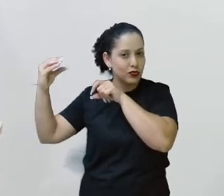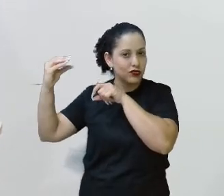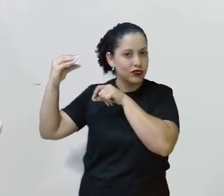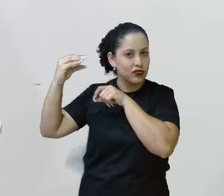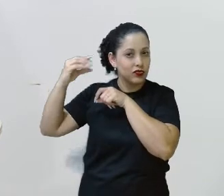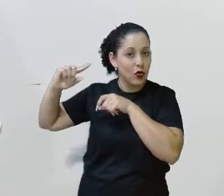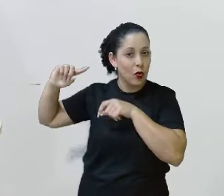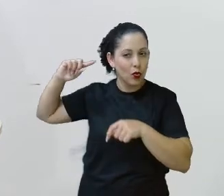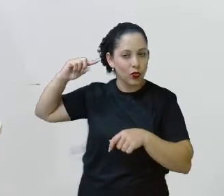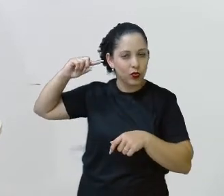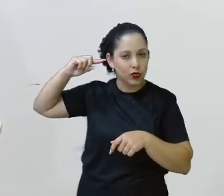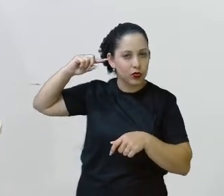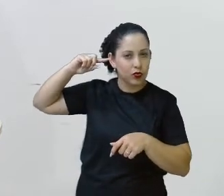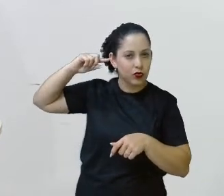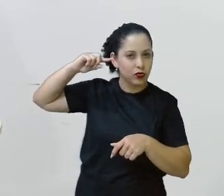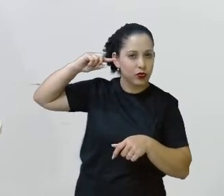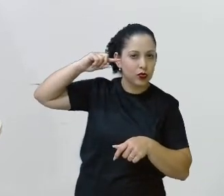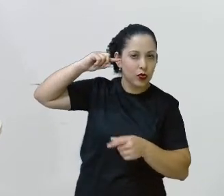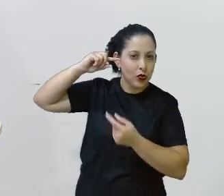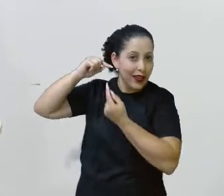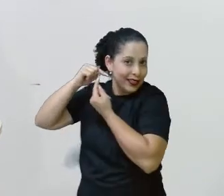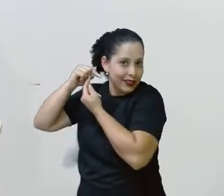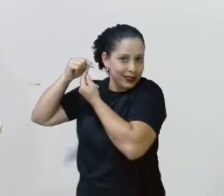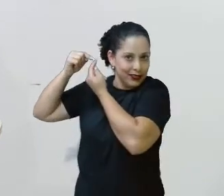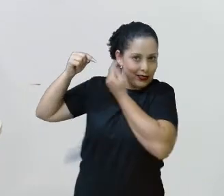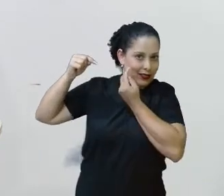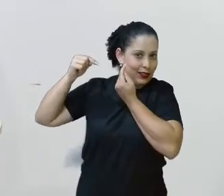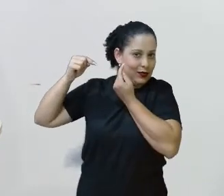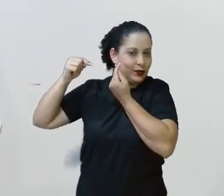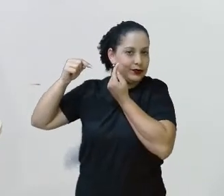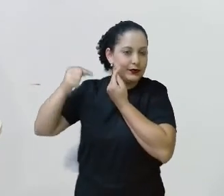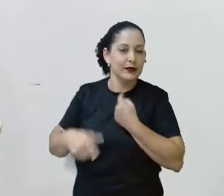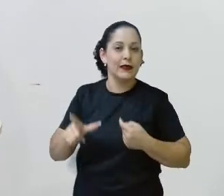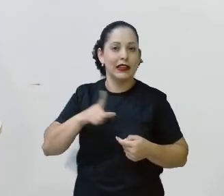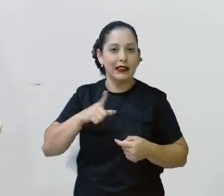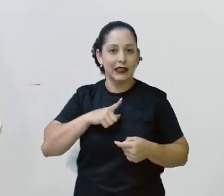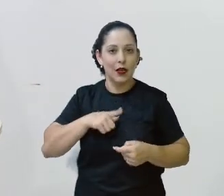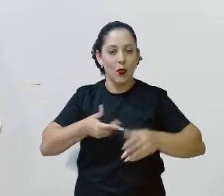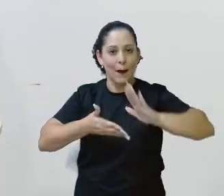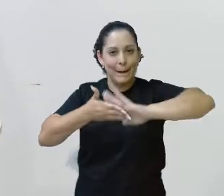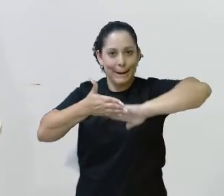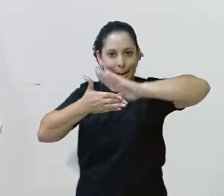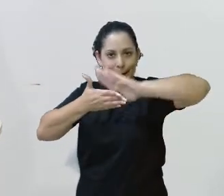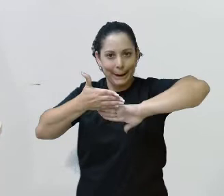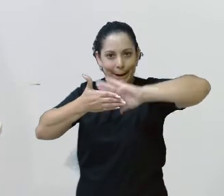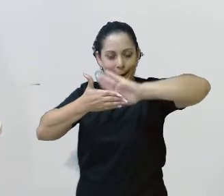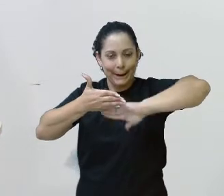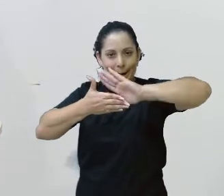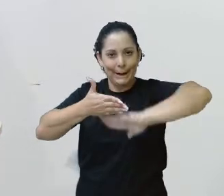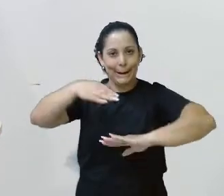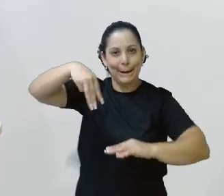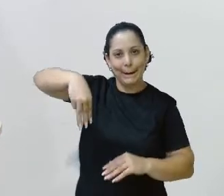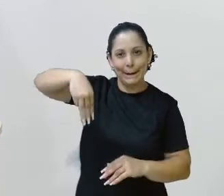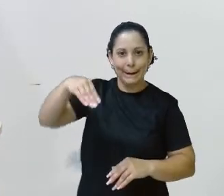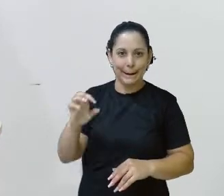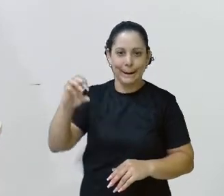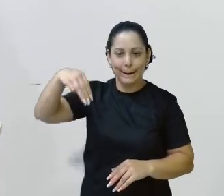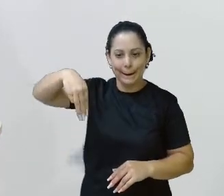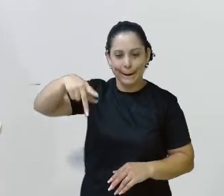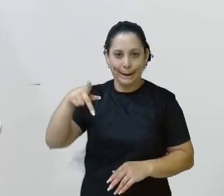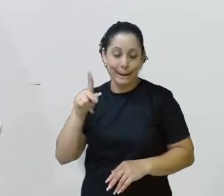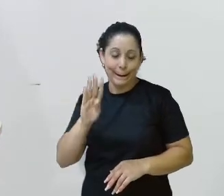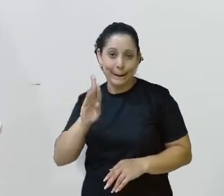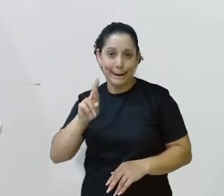numa, vamos dizer assim, numa membrana. Imagine um tecido, imagine um bombo,